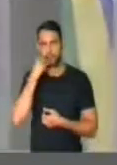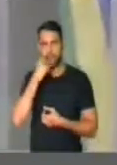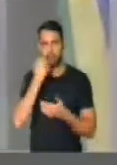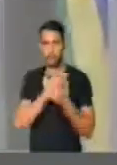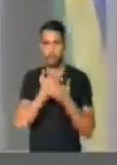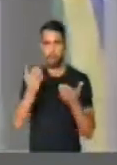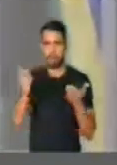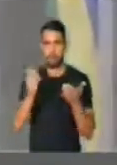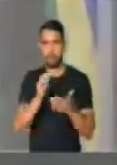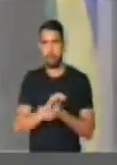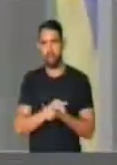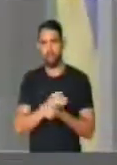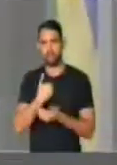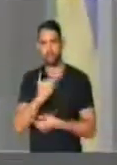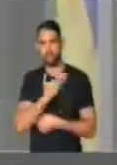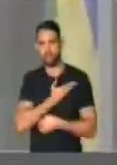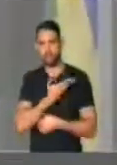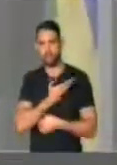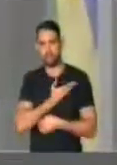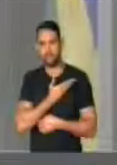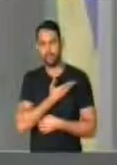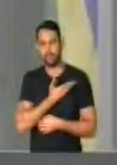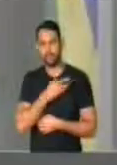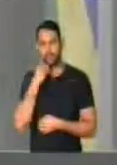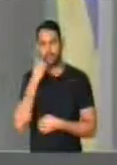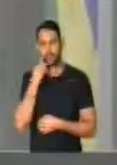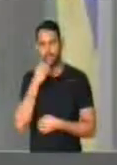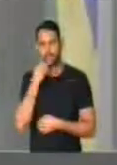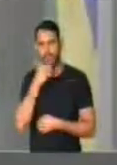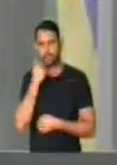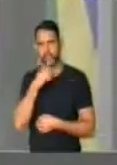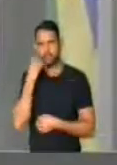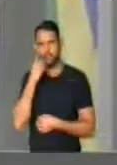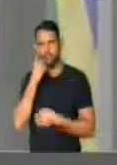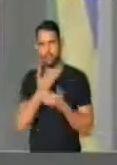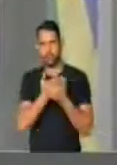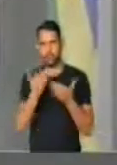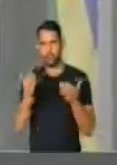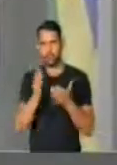senadores, senadoras, colegas deputados, deputadas,